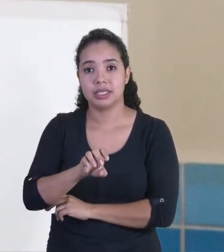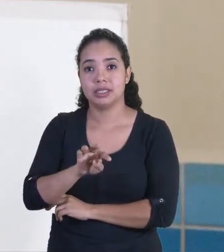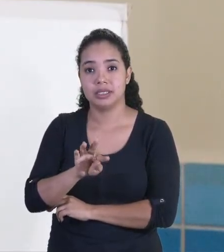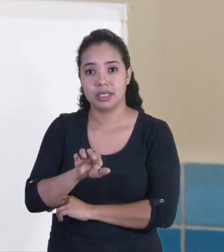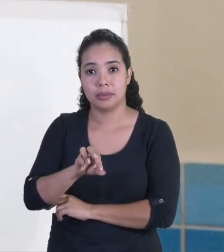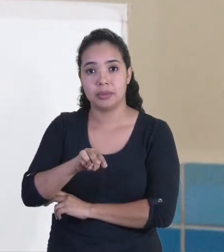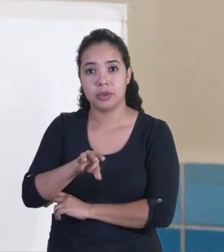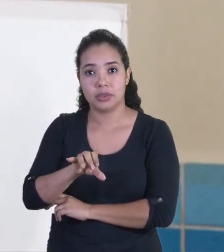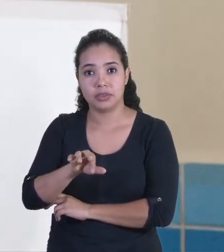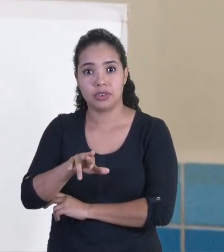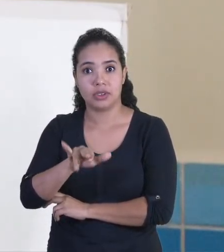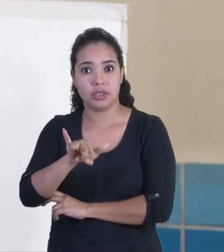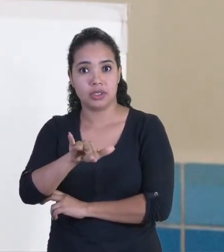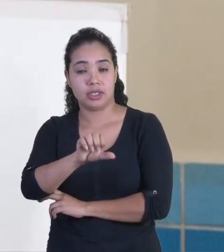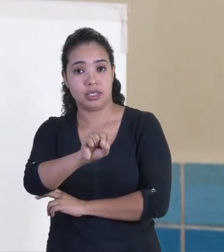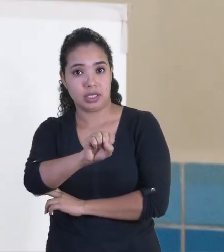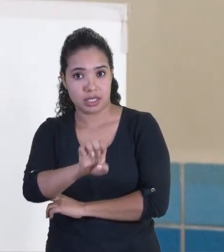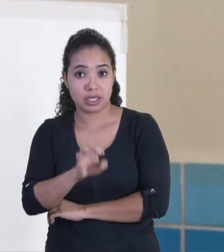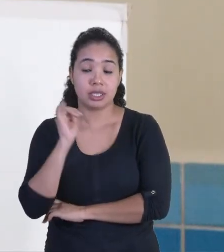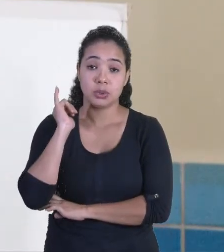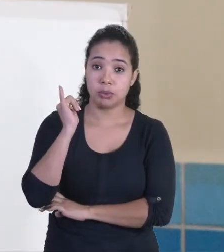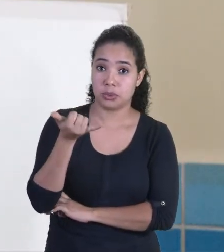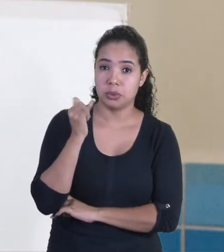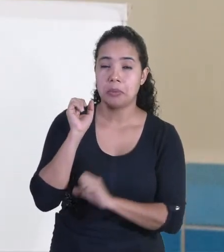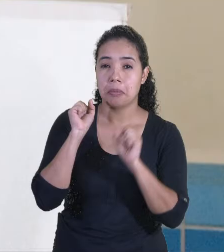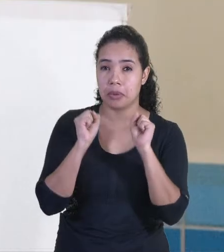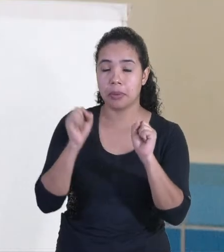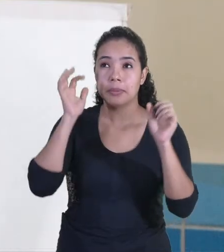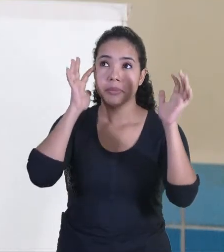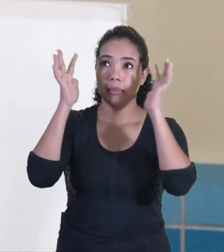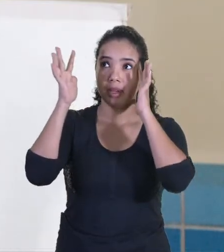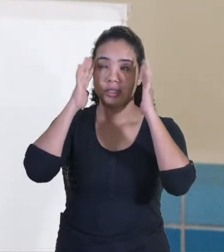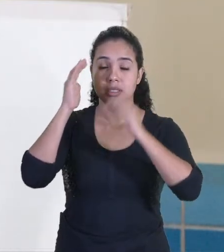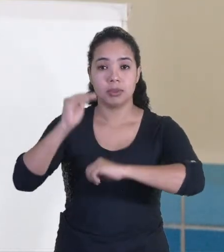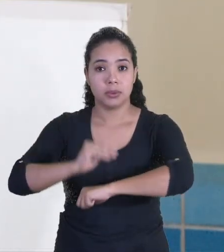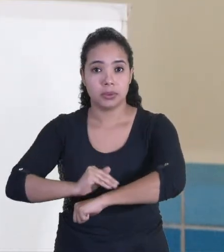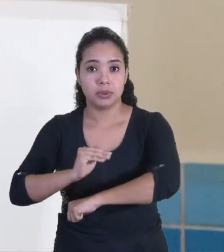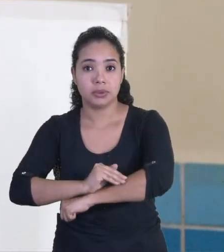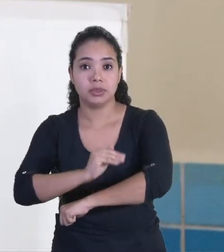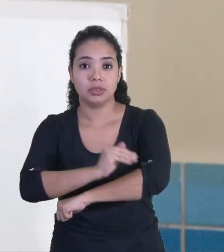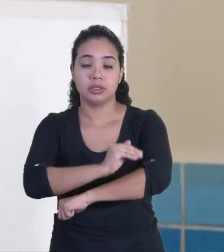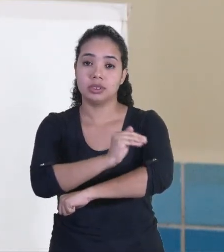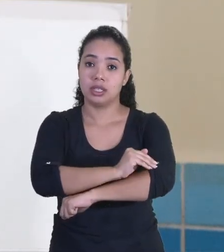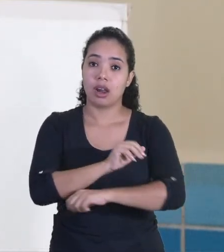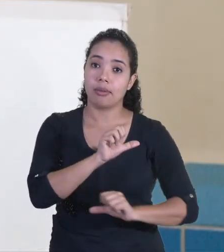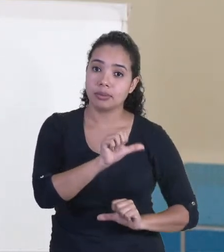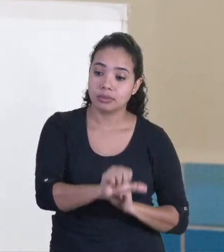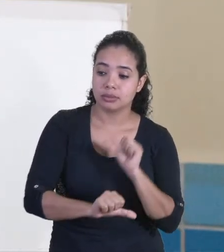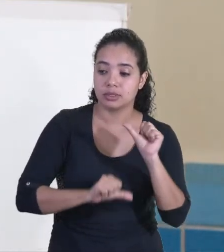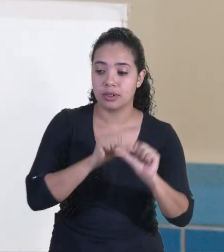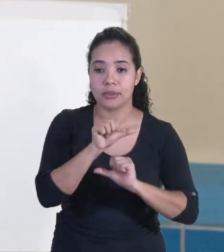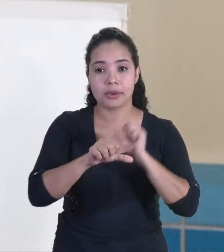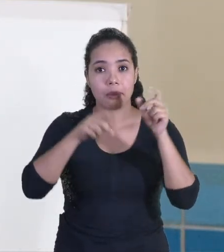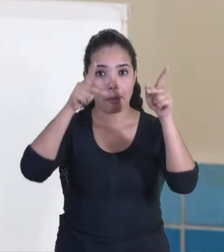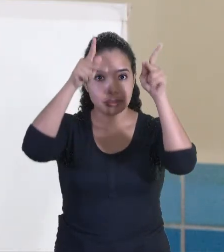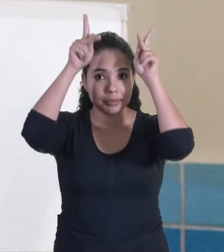podemos pensar assim, que tem um sapo e ele se transforma em